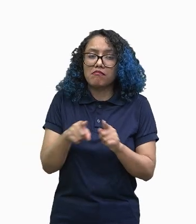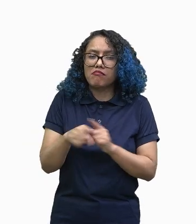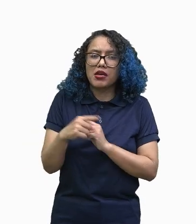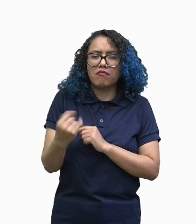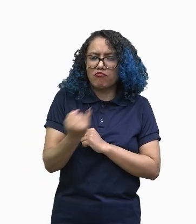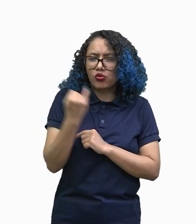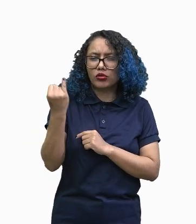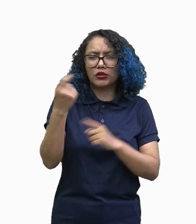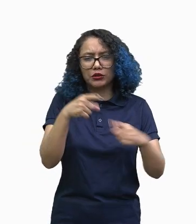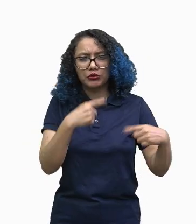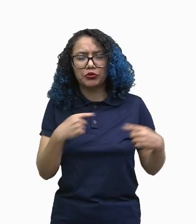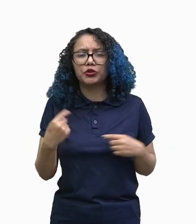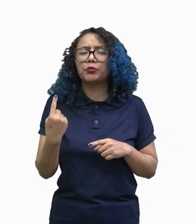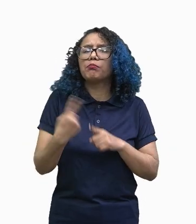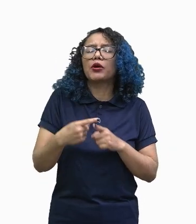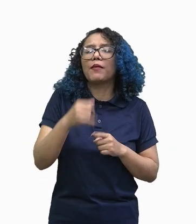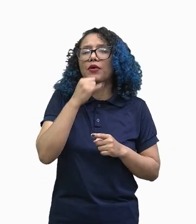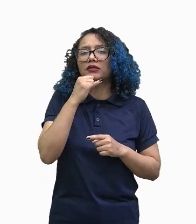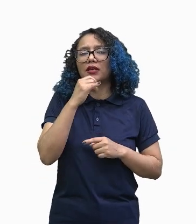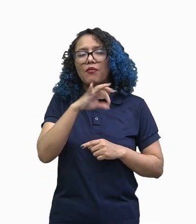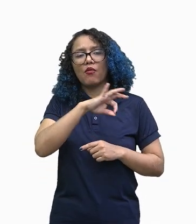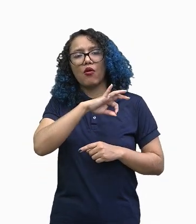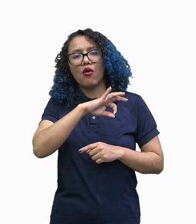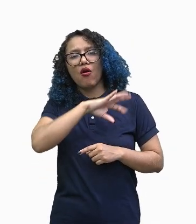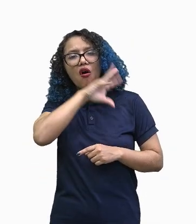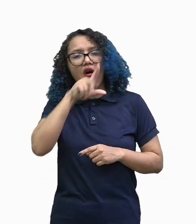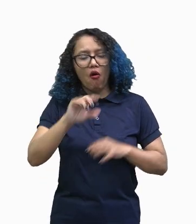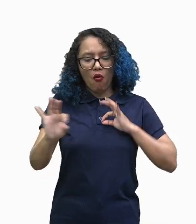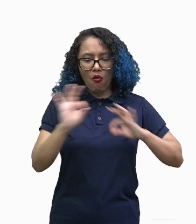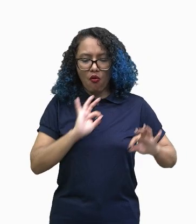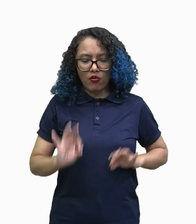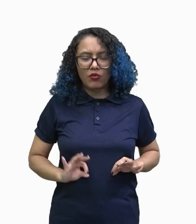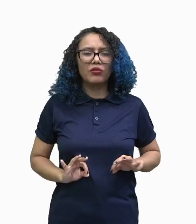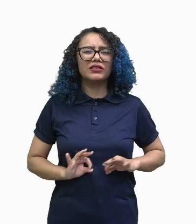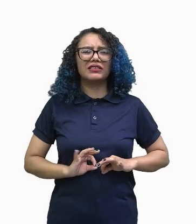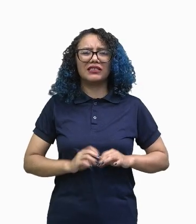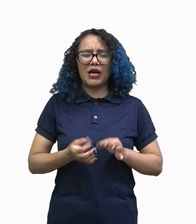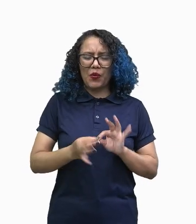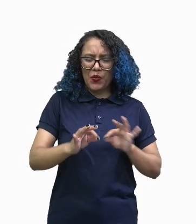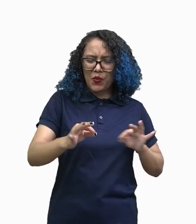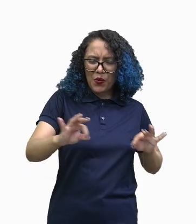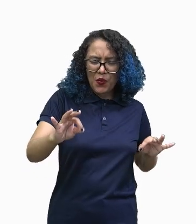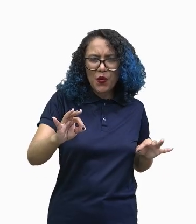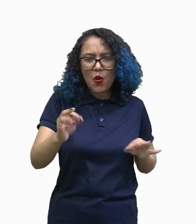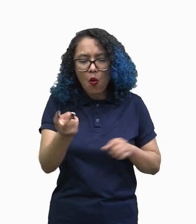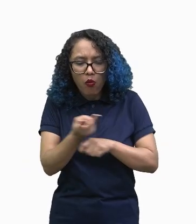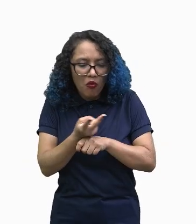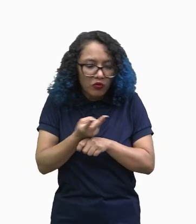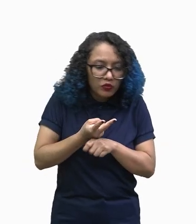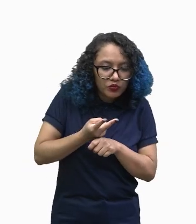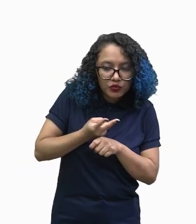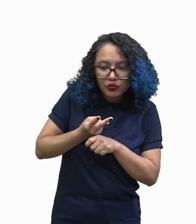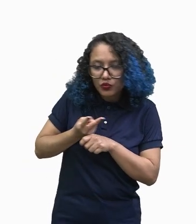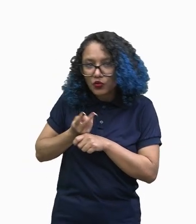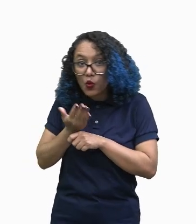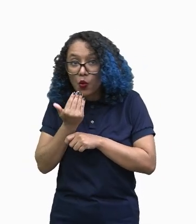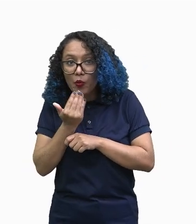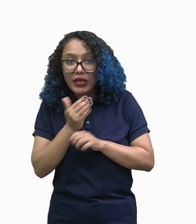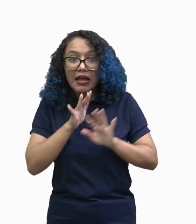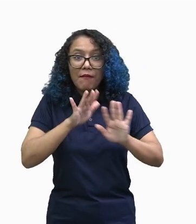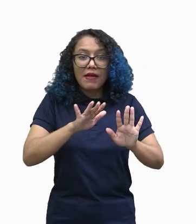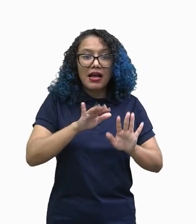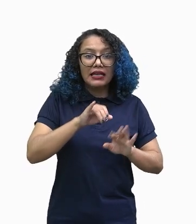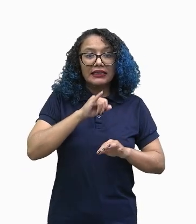por exemplo, uma onça, ela precisa de quilômetros e quilômetros para poder se deslocar, caçar. Se ficam aquelas ilhas de vegetação